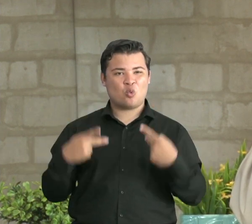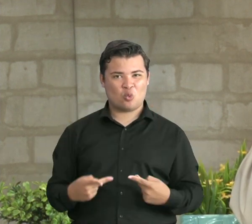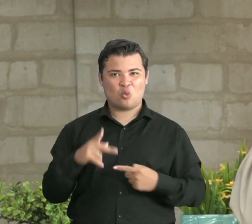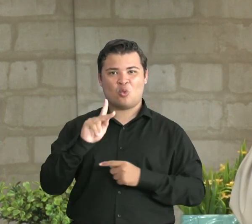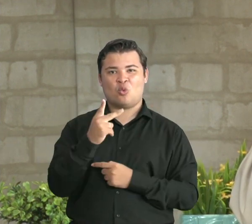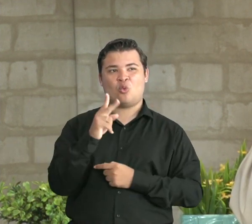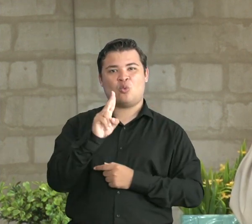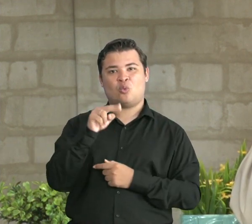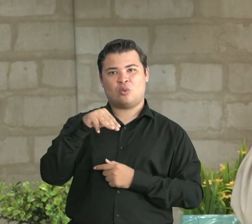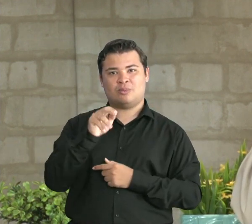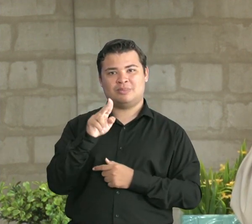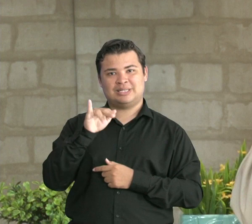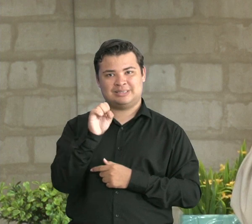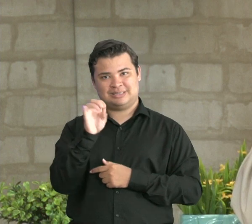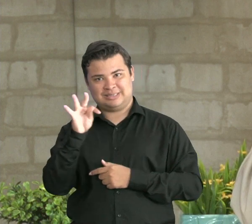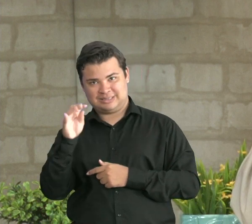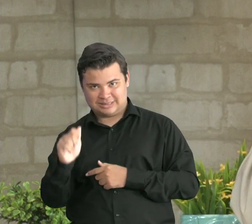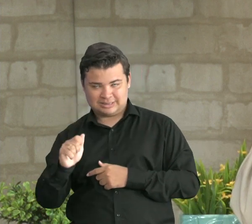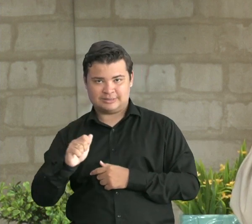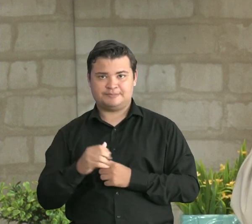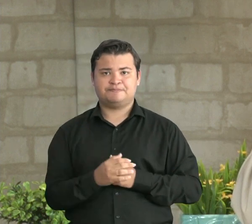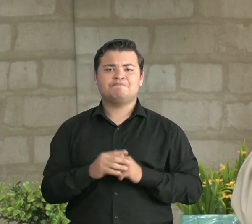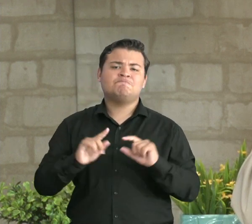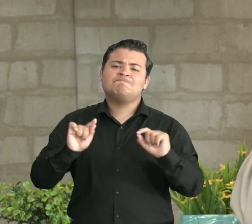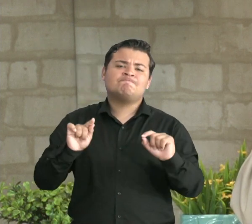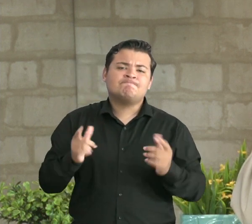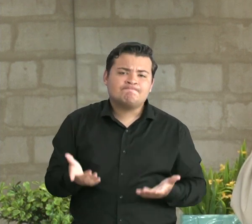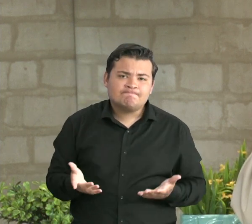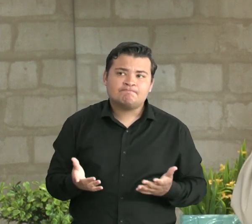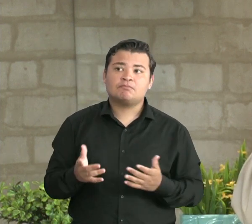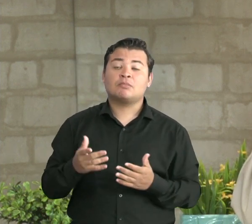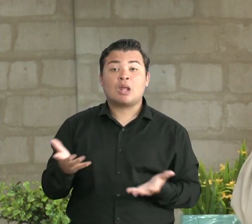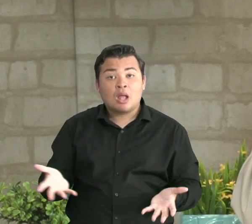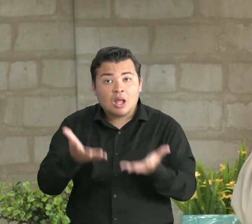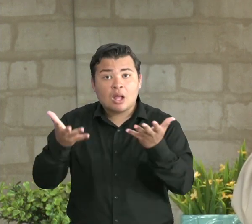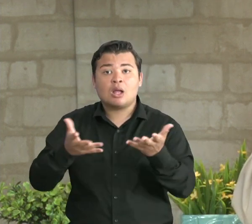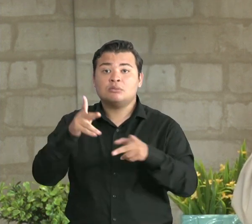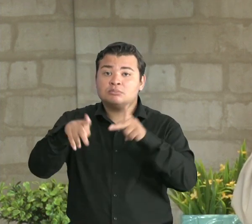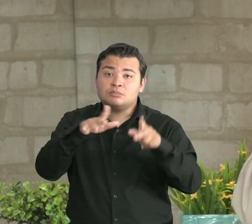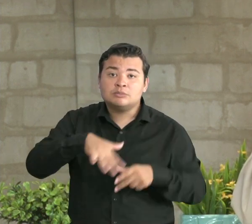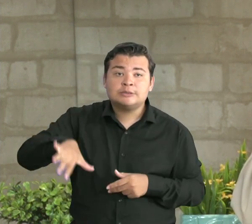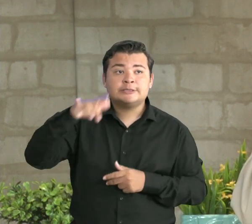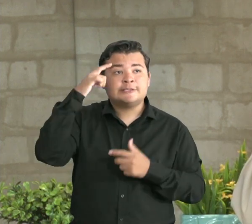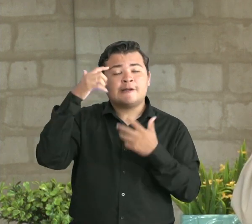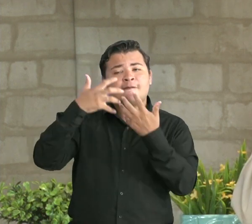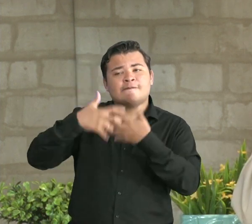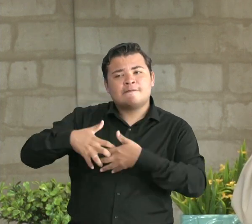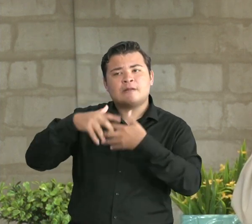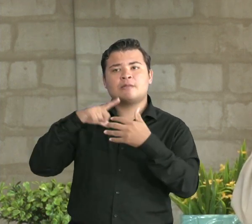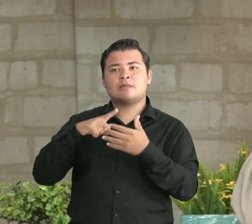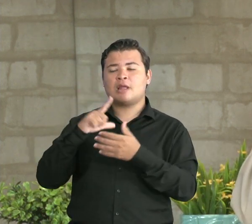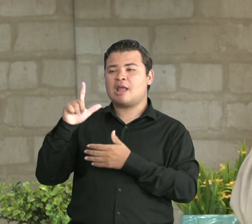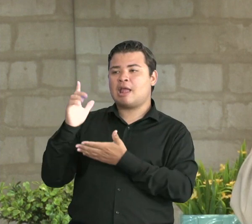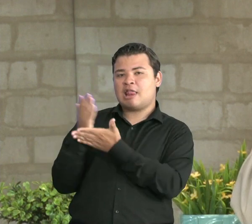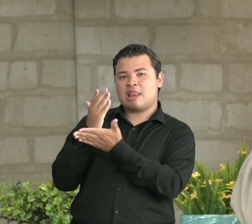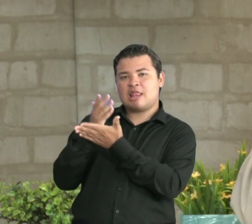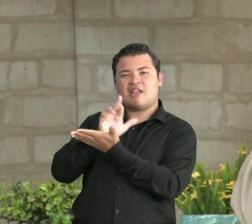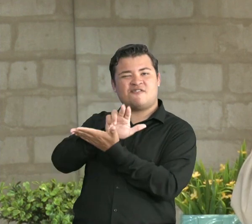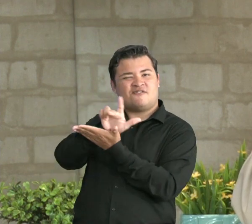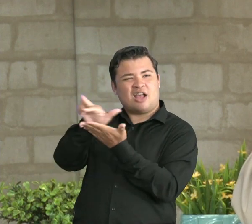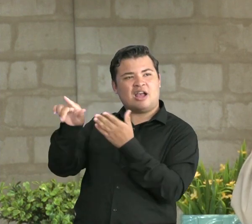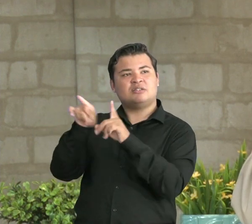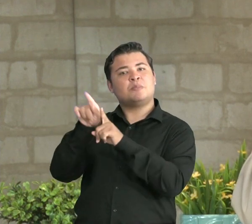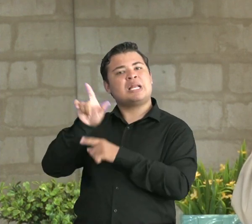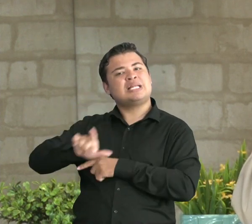que pretendeu trazer as pessoas para uma reflexão por meio dos livros, de alguns cânones literários, e